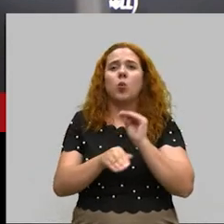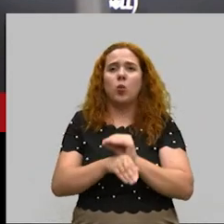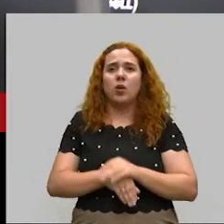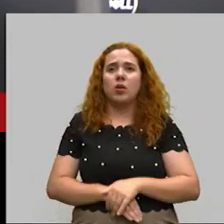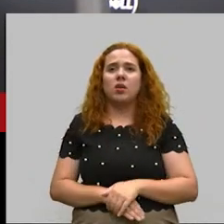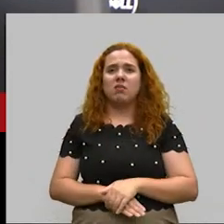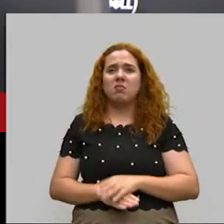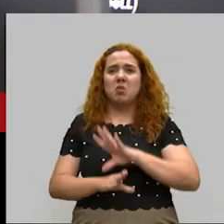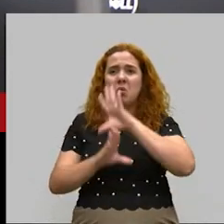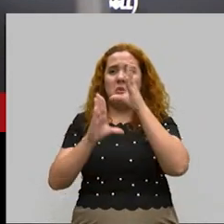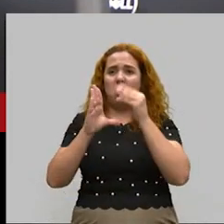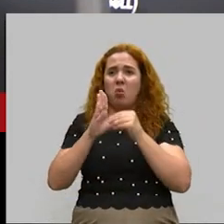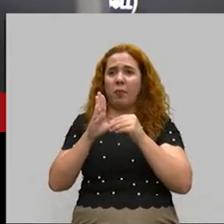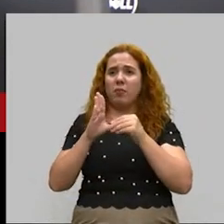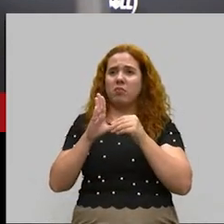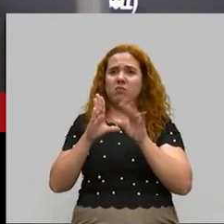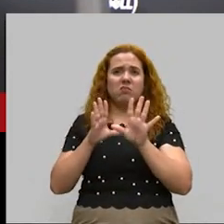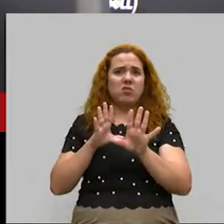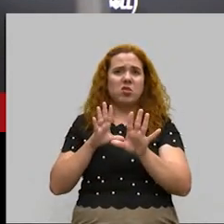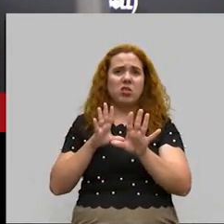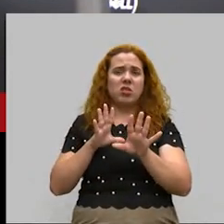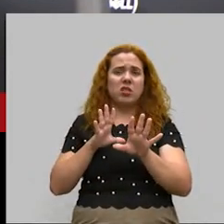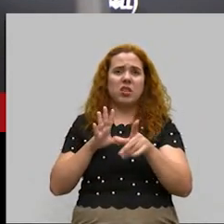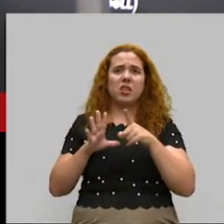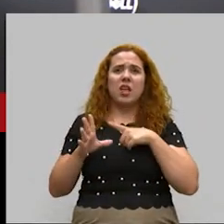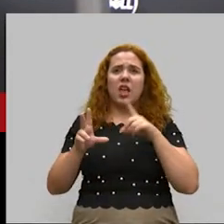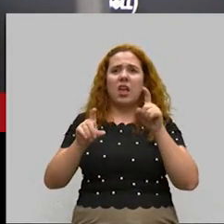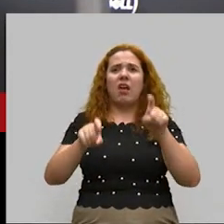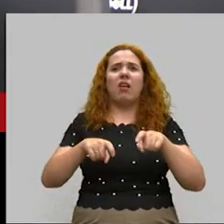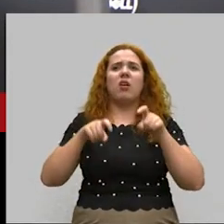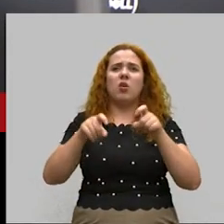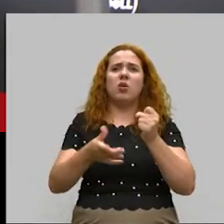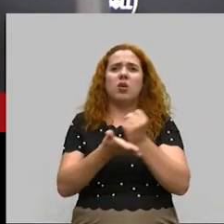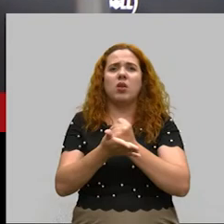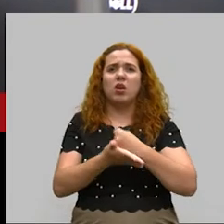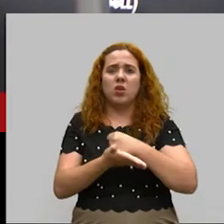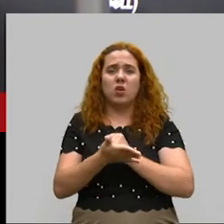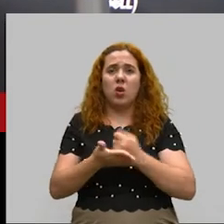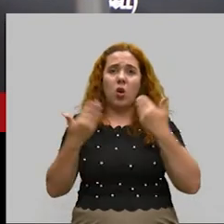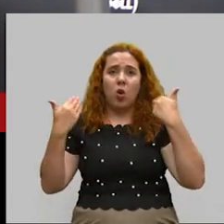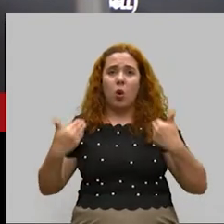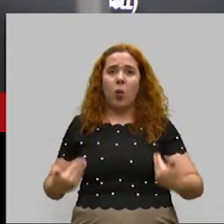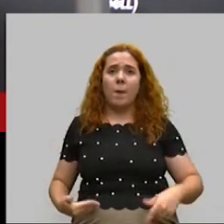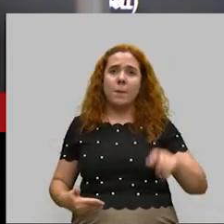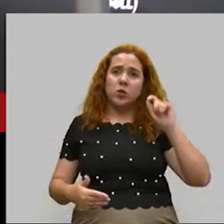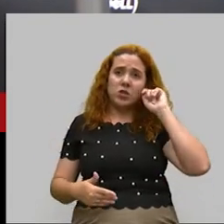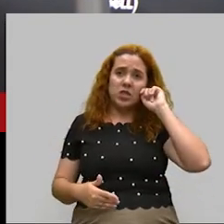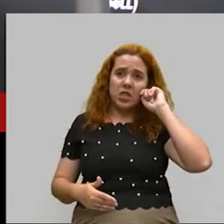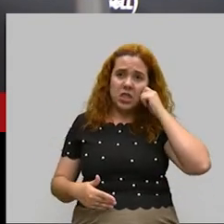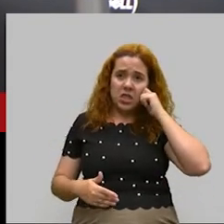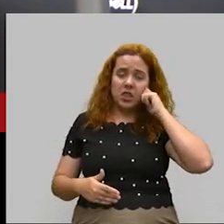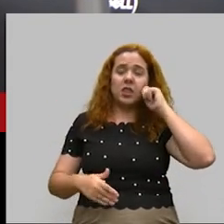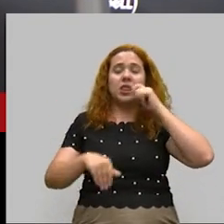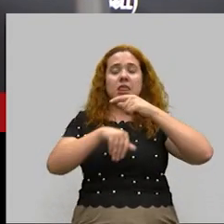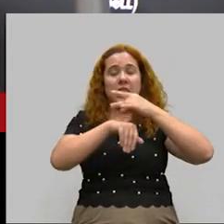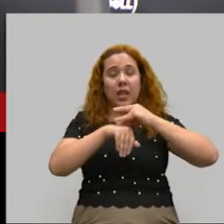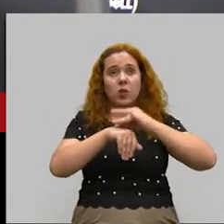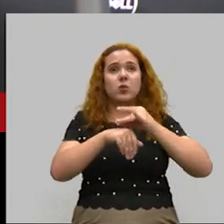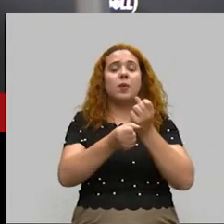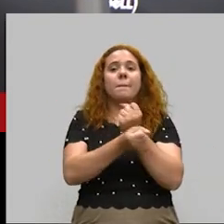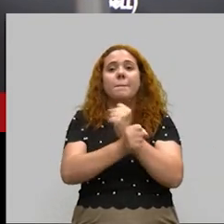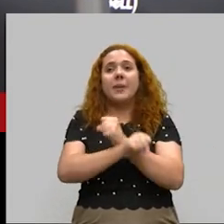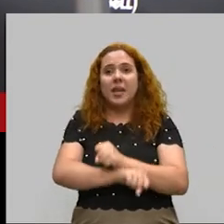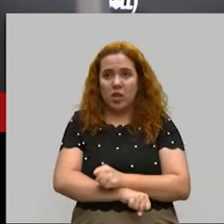apenas terreiro que possui carroças e Pilões corpos negros foram amarrados nos mourões